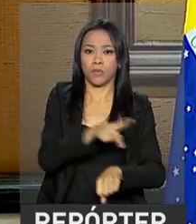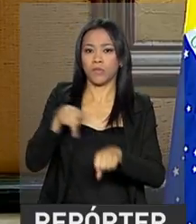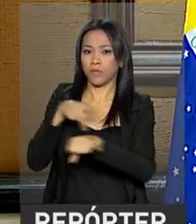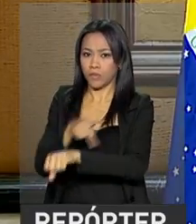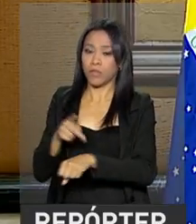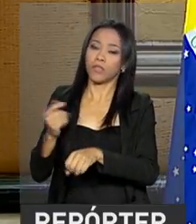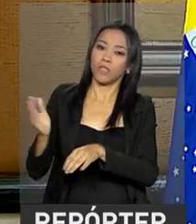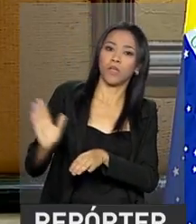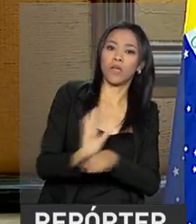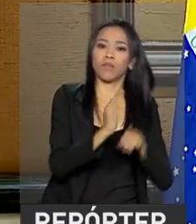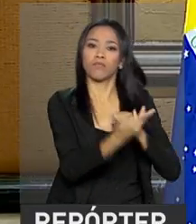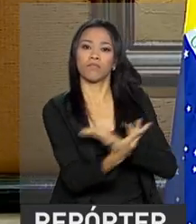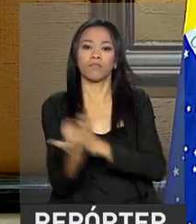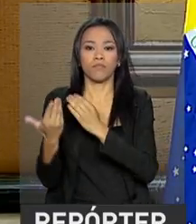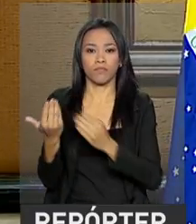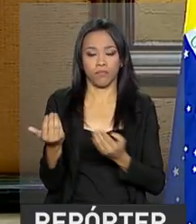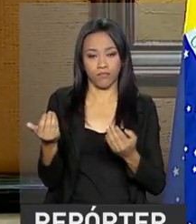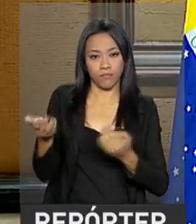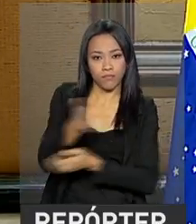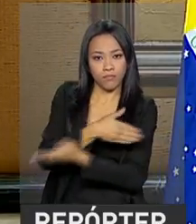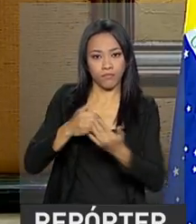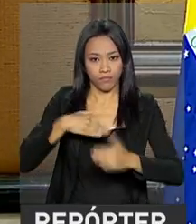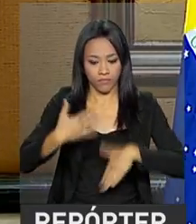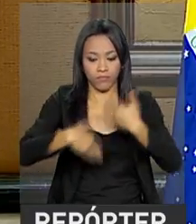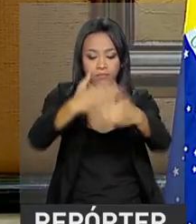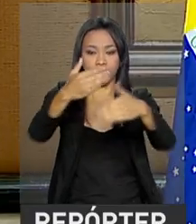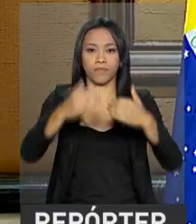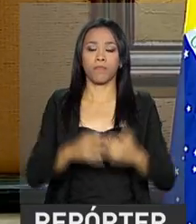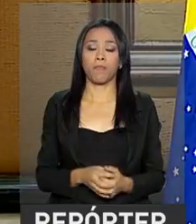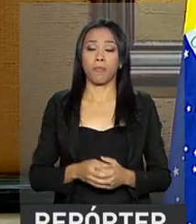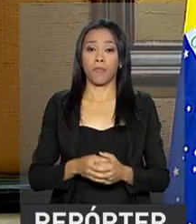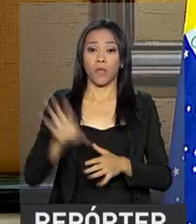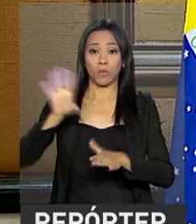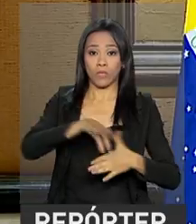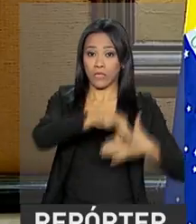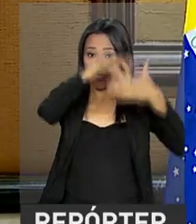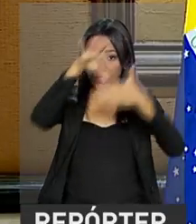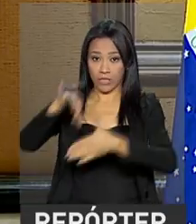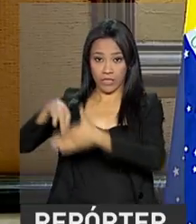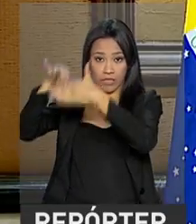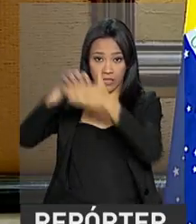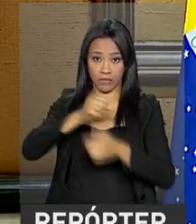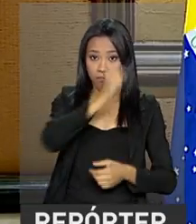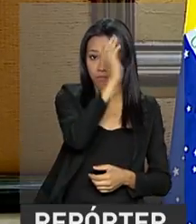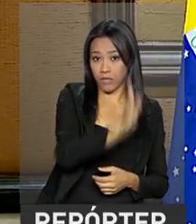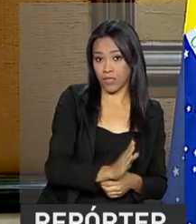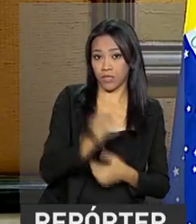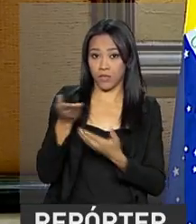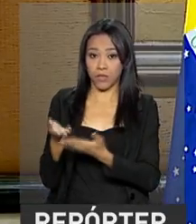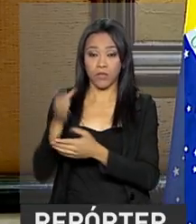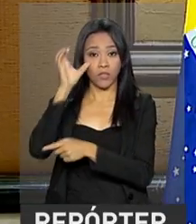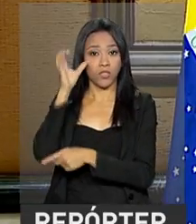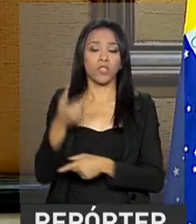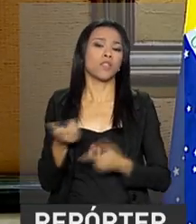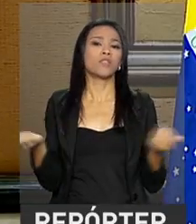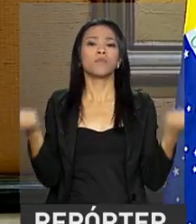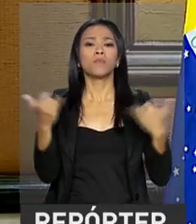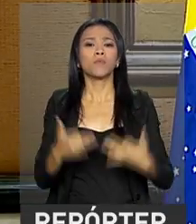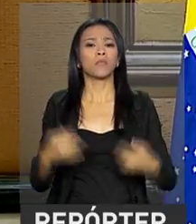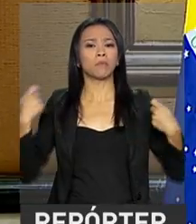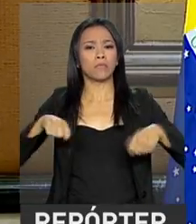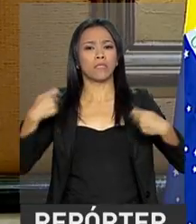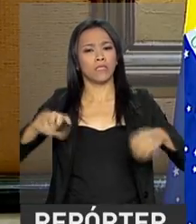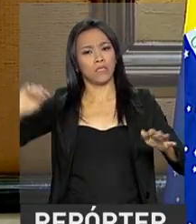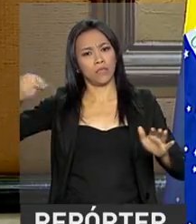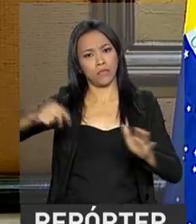para o desenvolvimento dos dois países. Os líderes de Brasil e China coincidiram quanto à necessidade de aprofundar